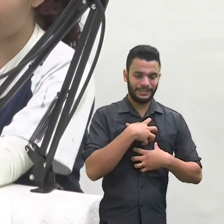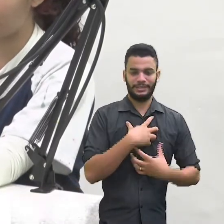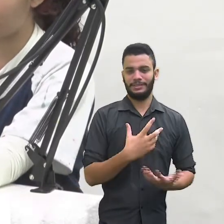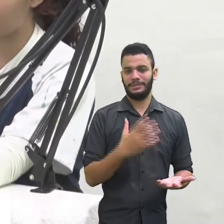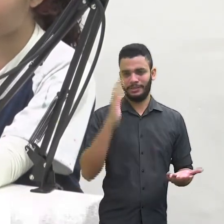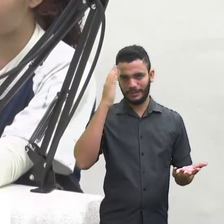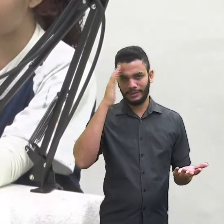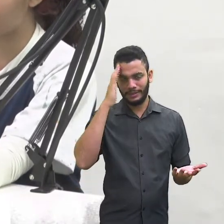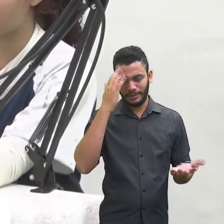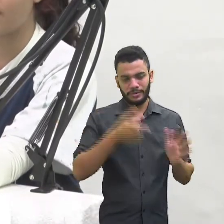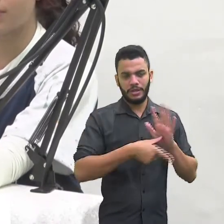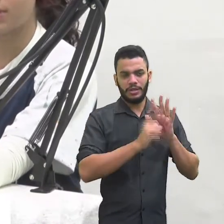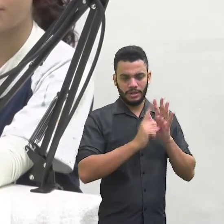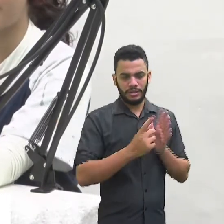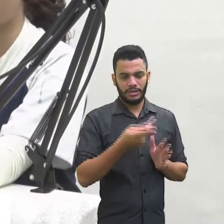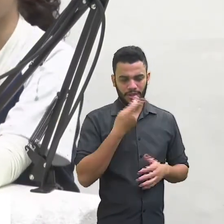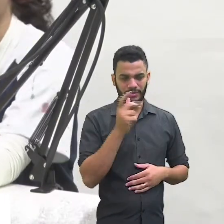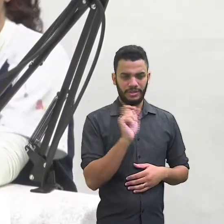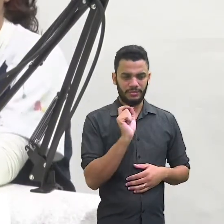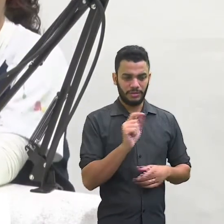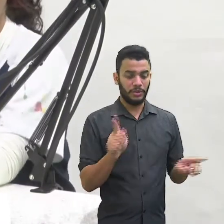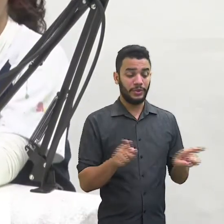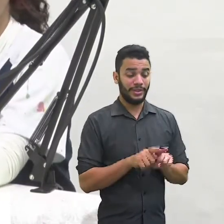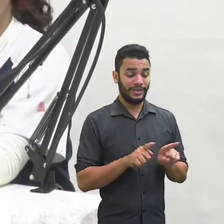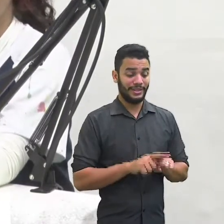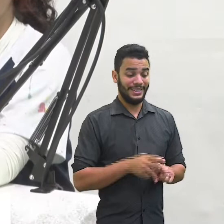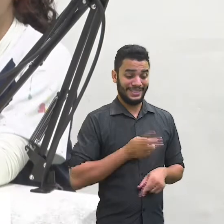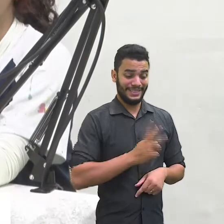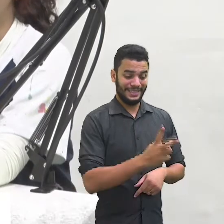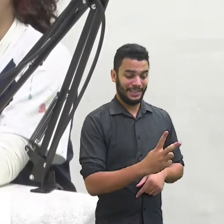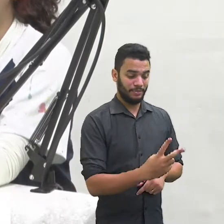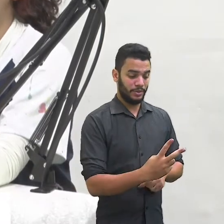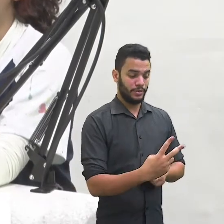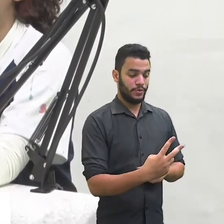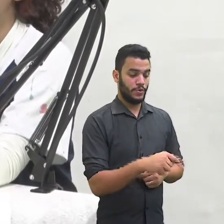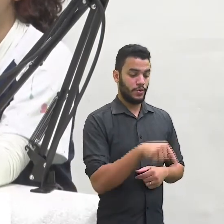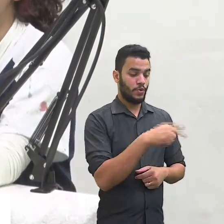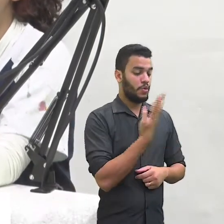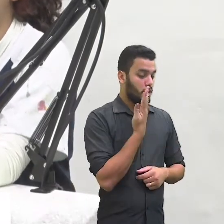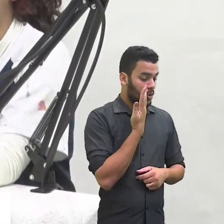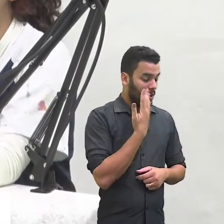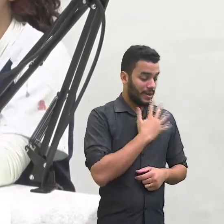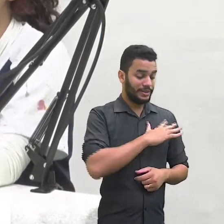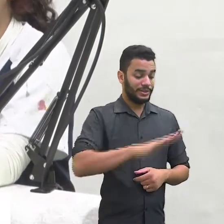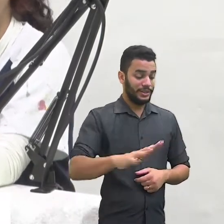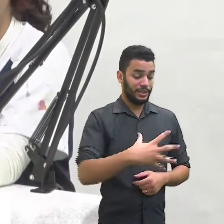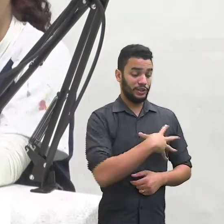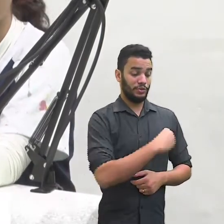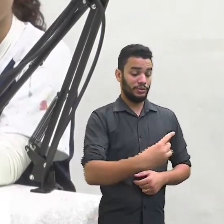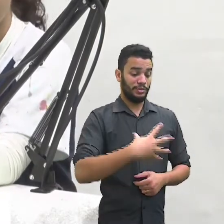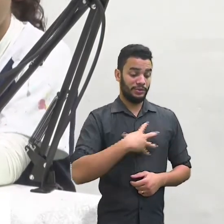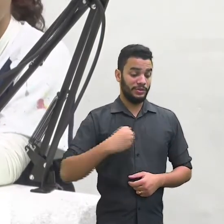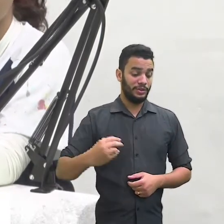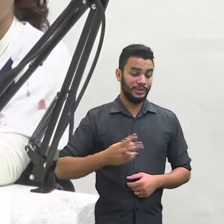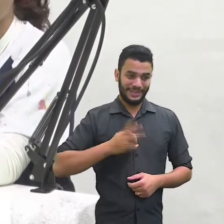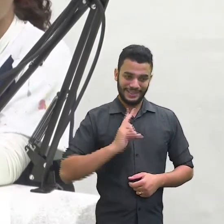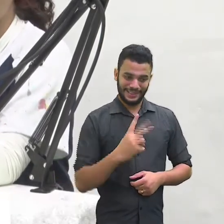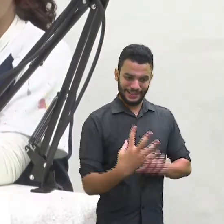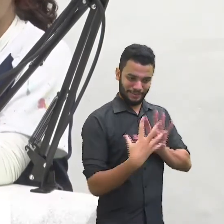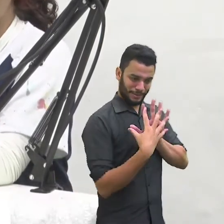que era os filhos se espelham nos pais. Vamos supor, o filho faz uma coisa errada e o pai